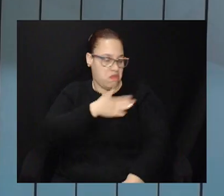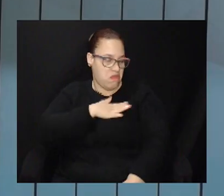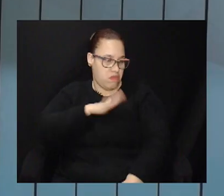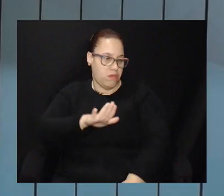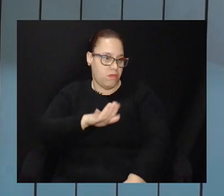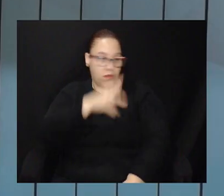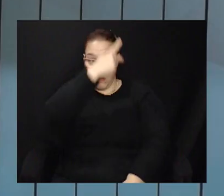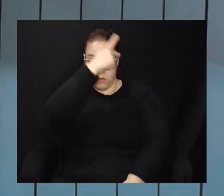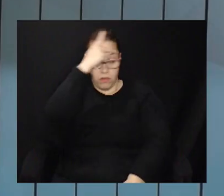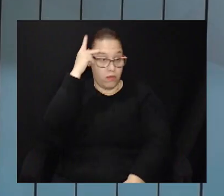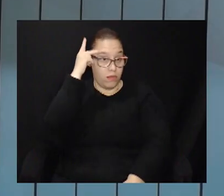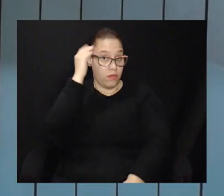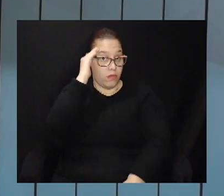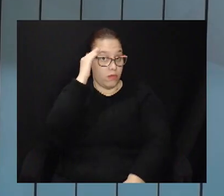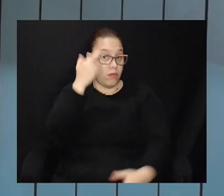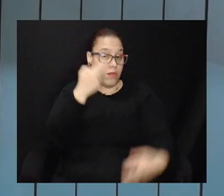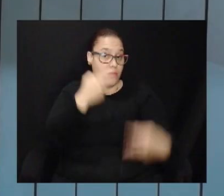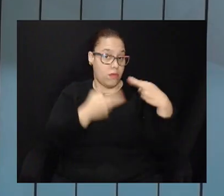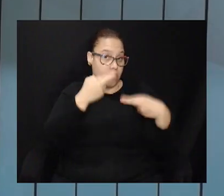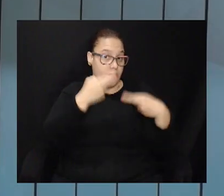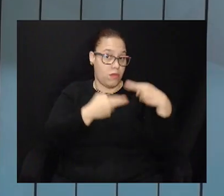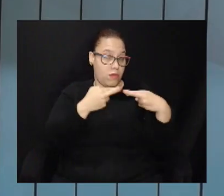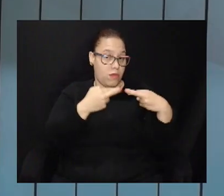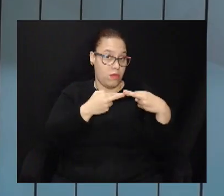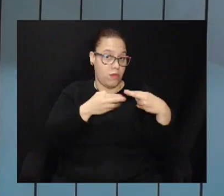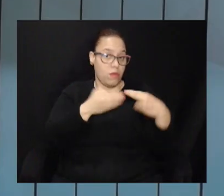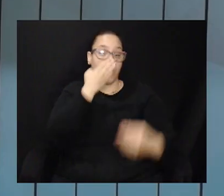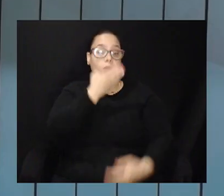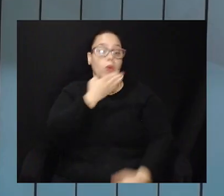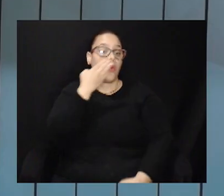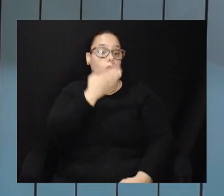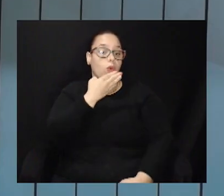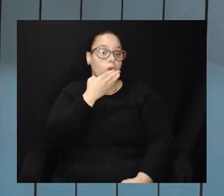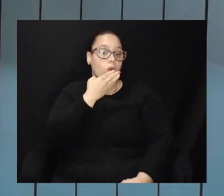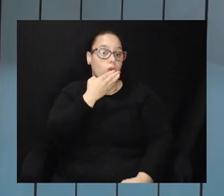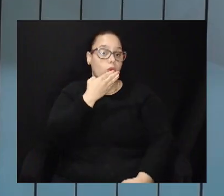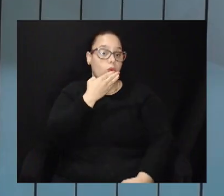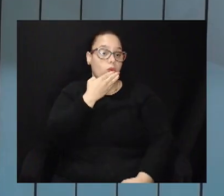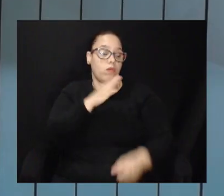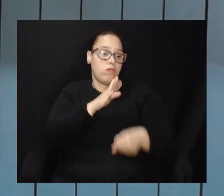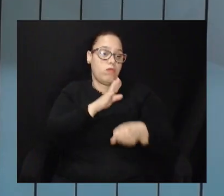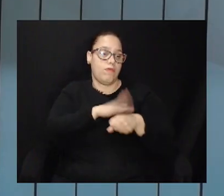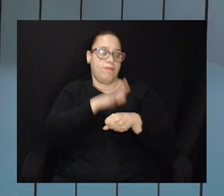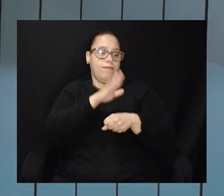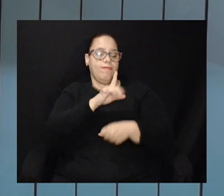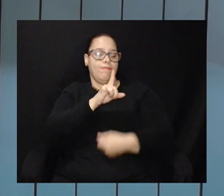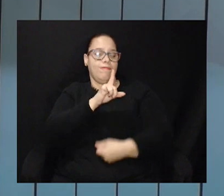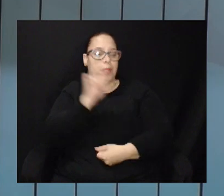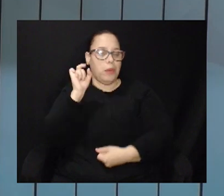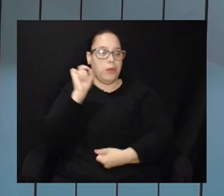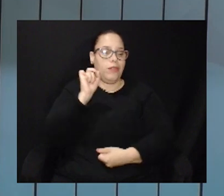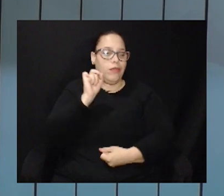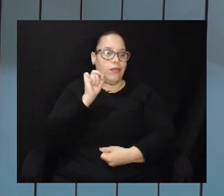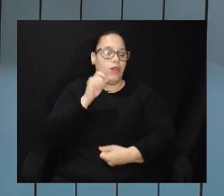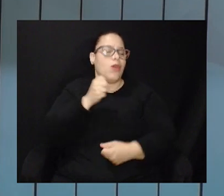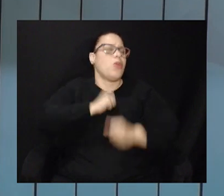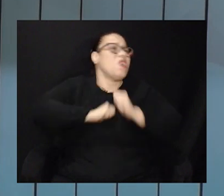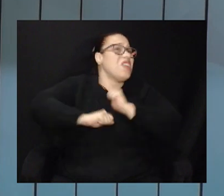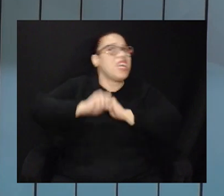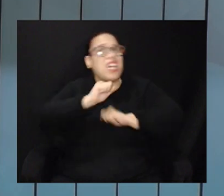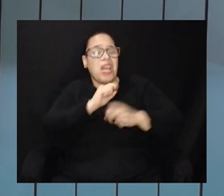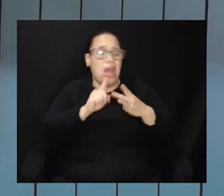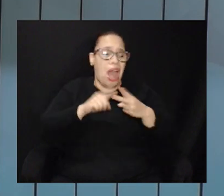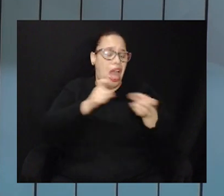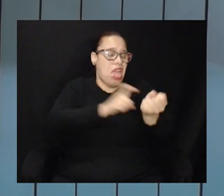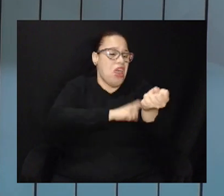a relacionar o doce como uma válvula de escape, por exemplo, né? Eu tô ansioso, estou nervoso, quero